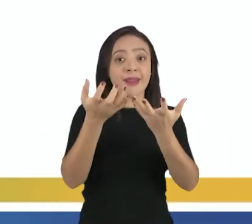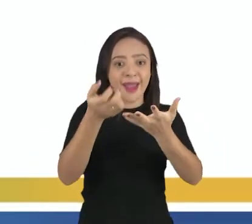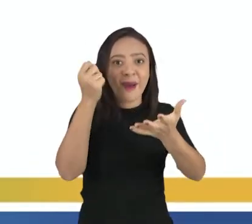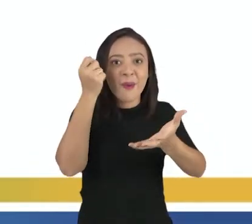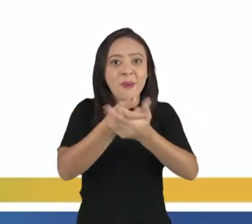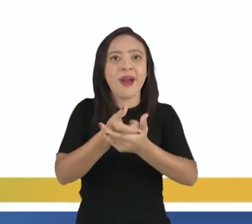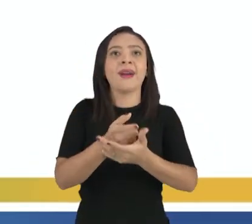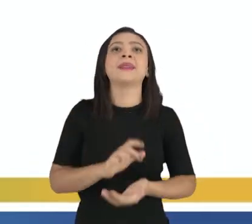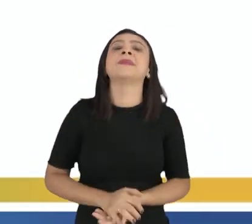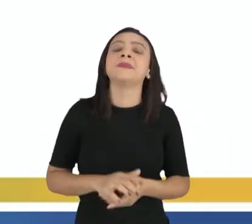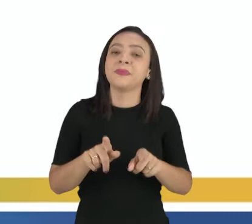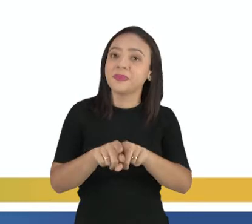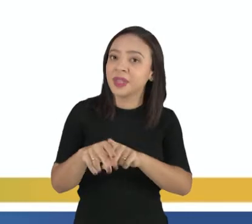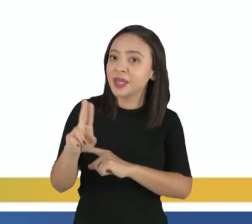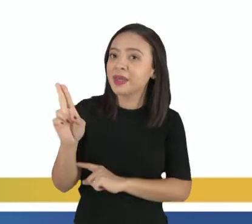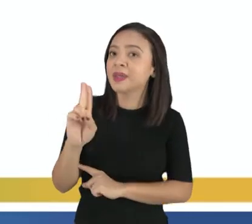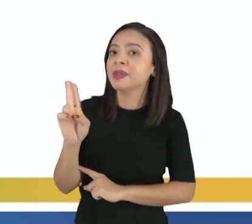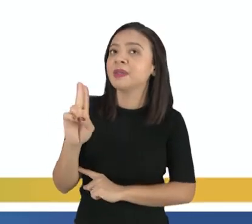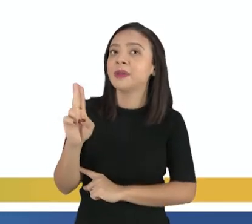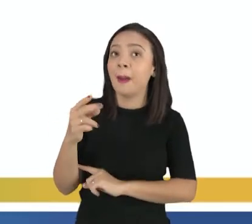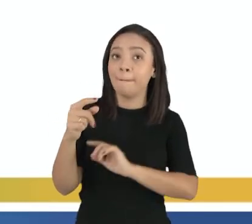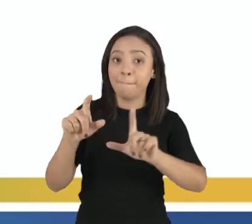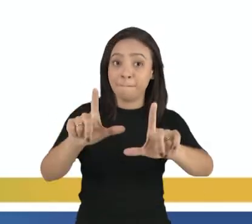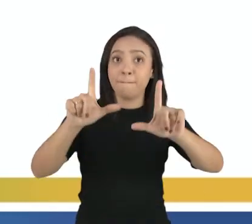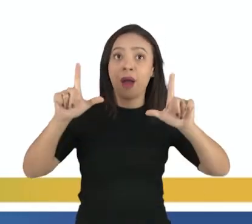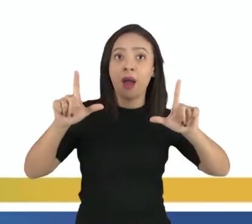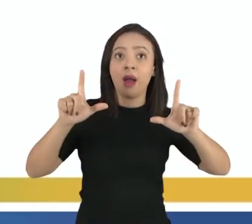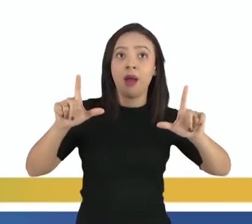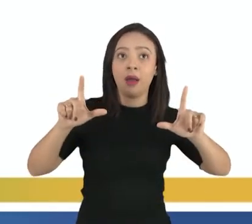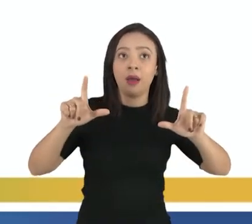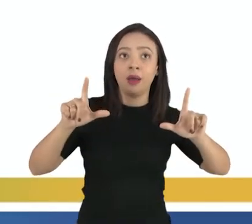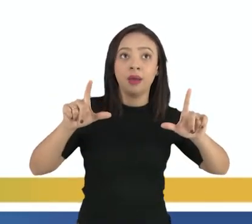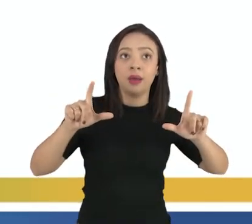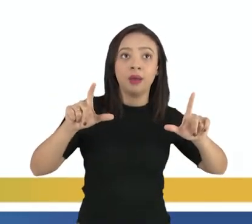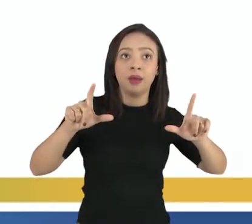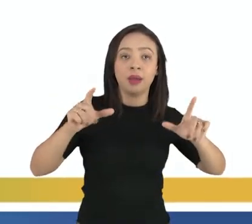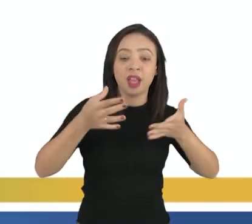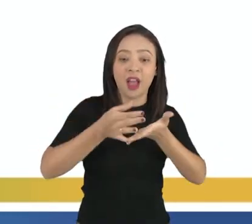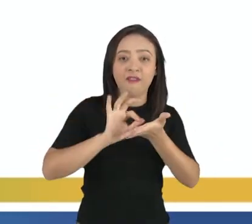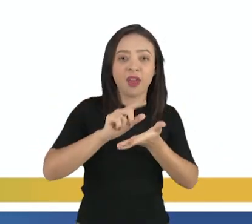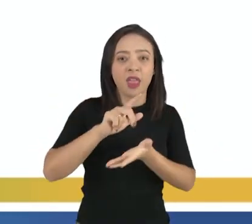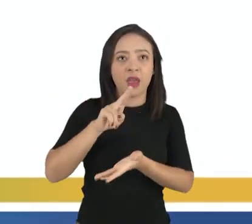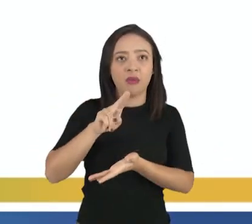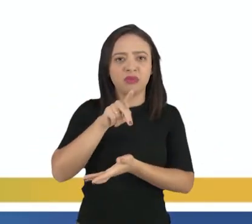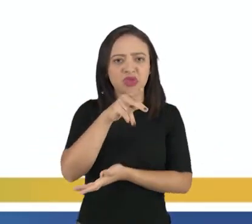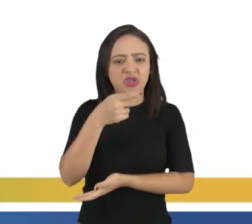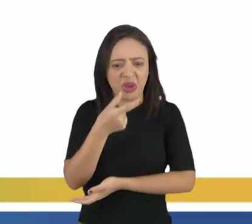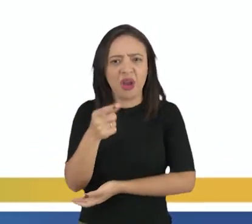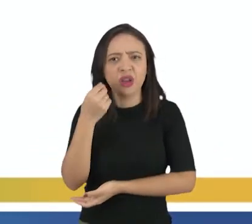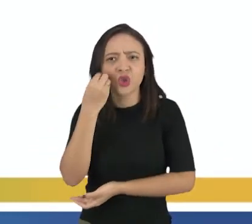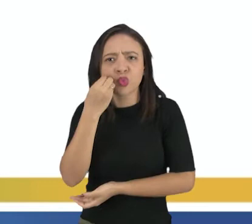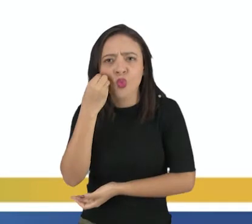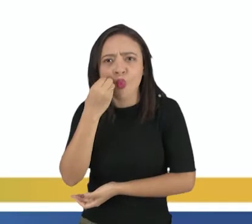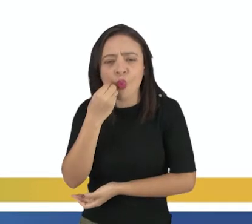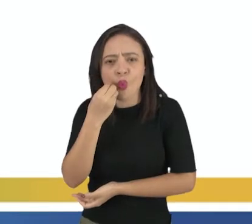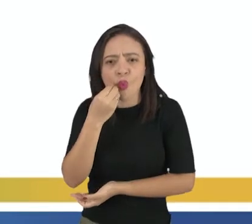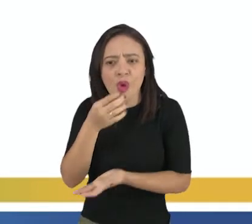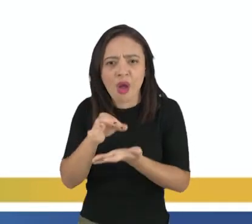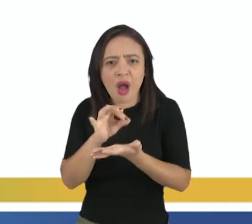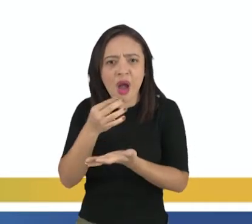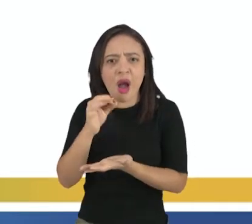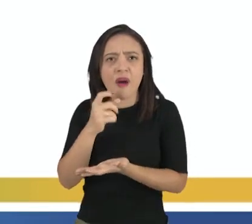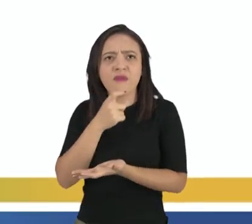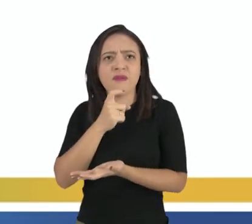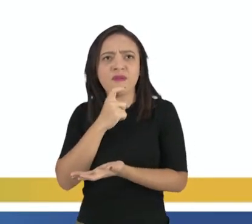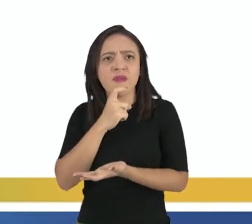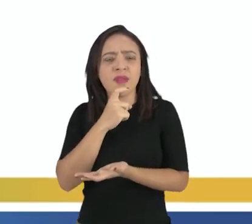O nome também está em evidência, né? Café da Lu. Você já experimentou um café gelado? Aqui tem. E ele faz